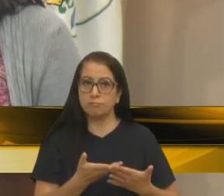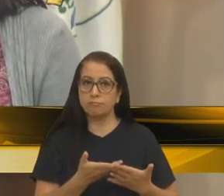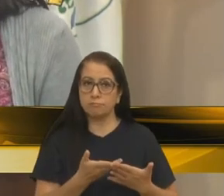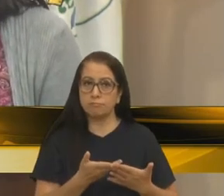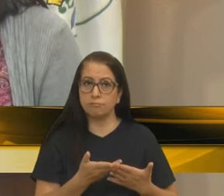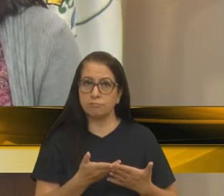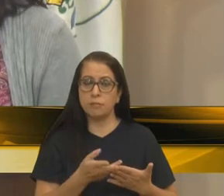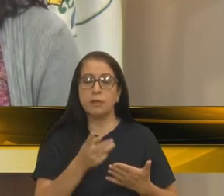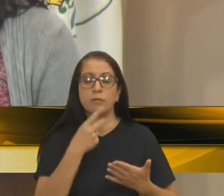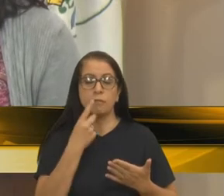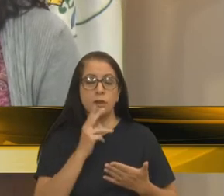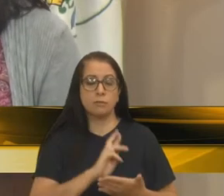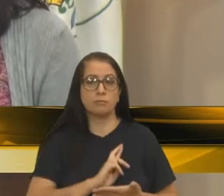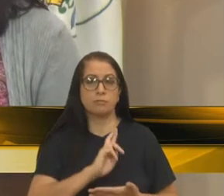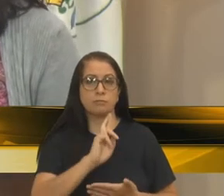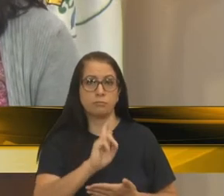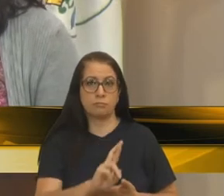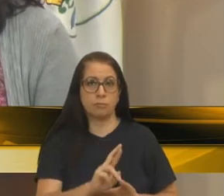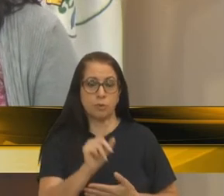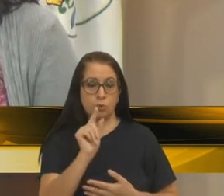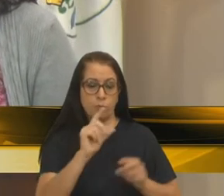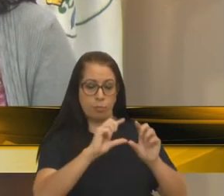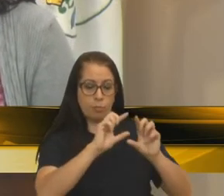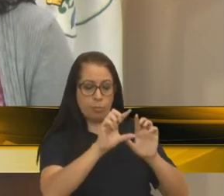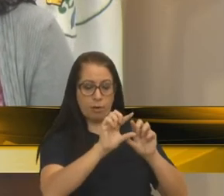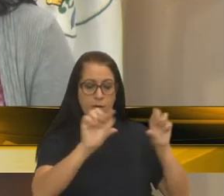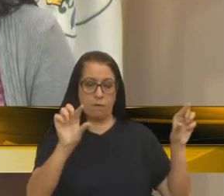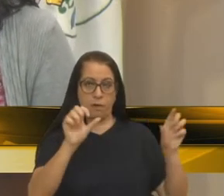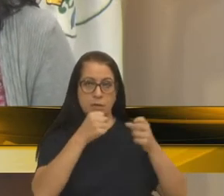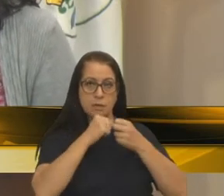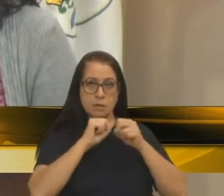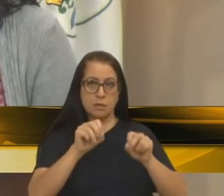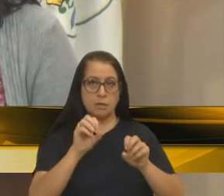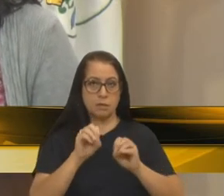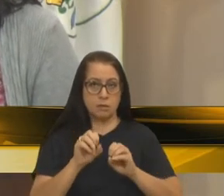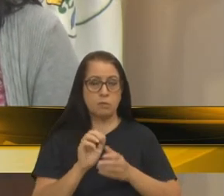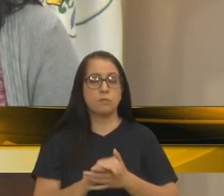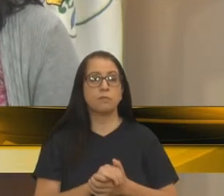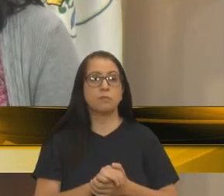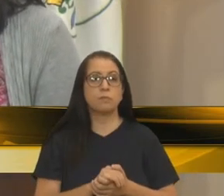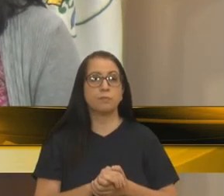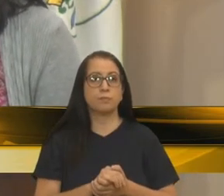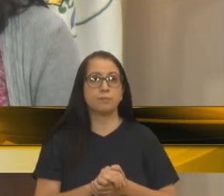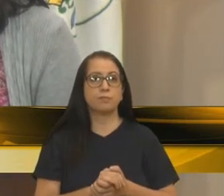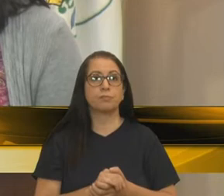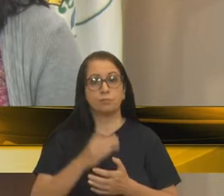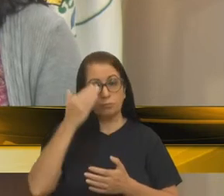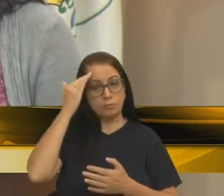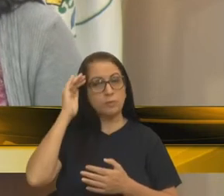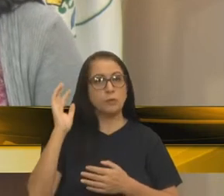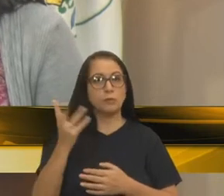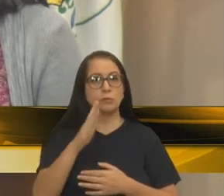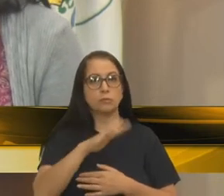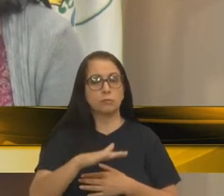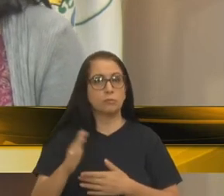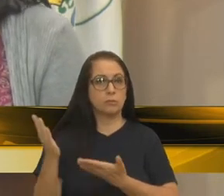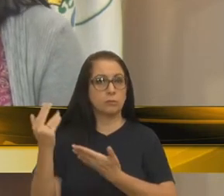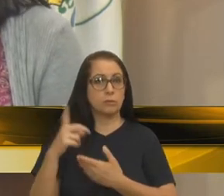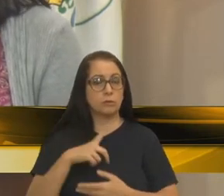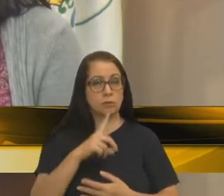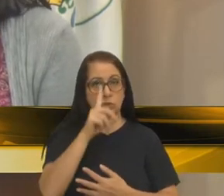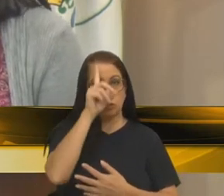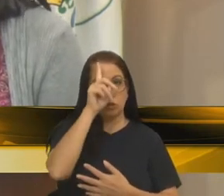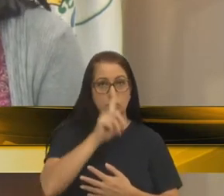Aí eles dizem assim, em um parágrafo, a Secretaria de Educação entende que toda criança e adolescente tem direito